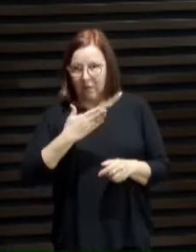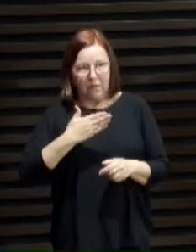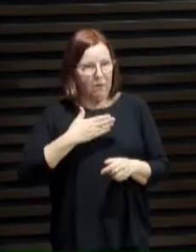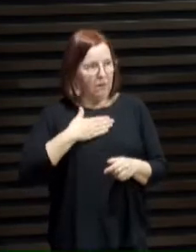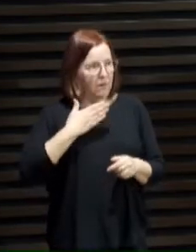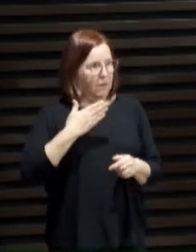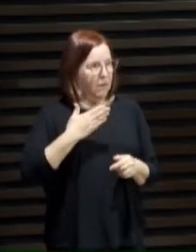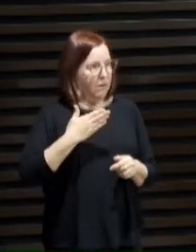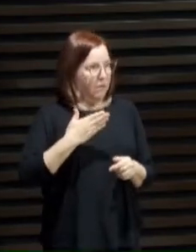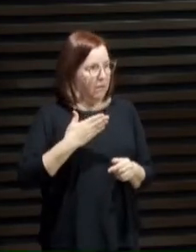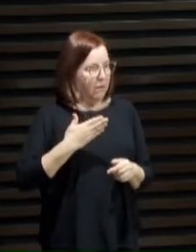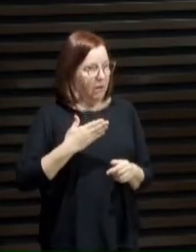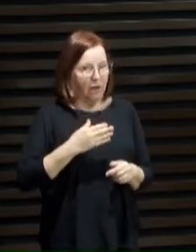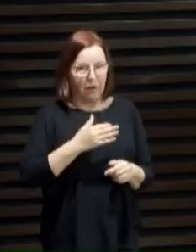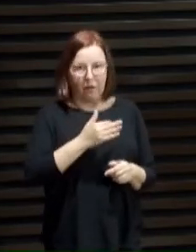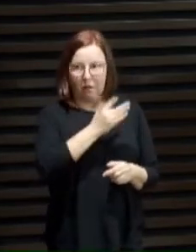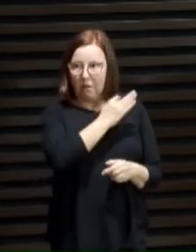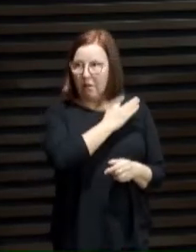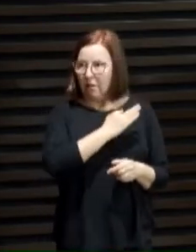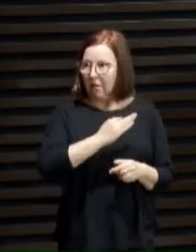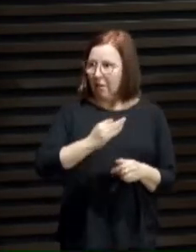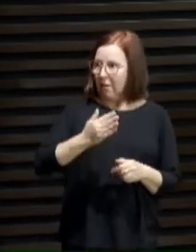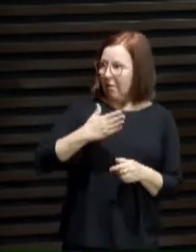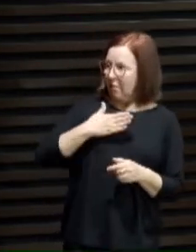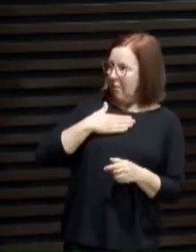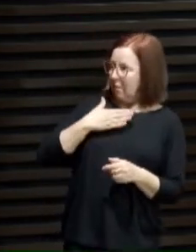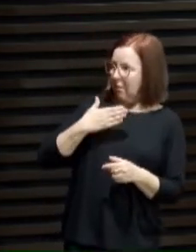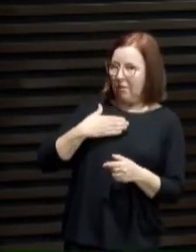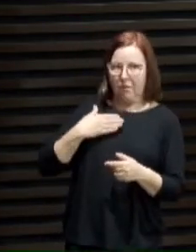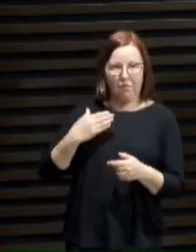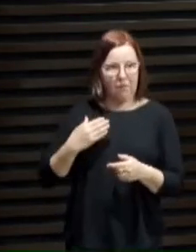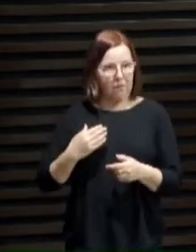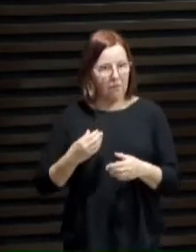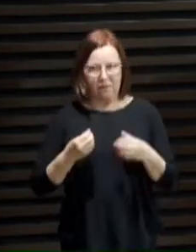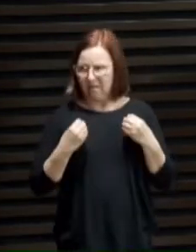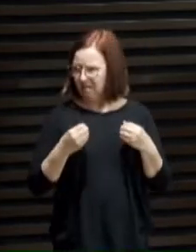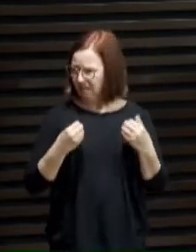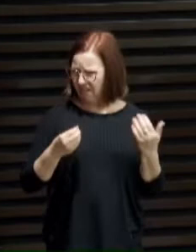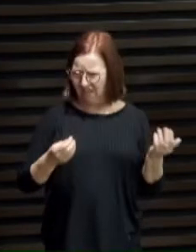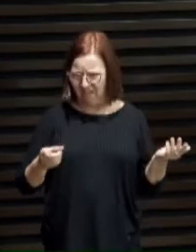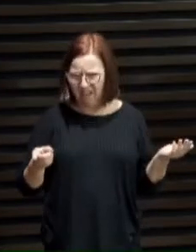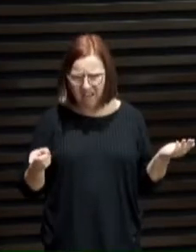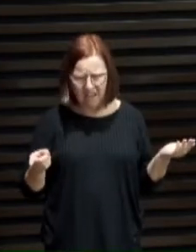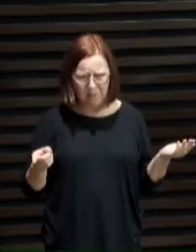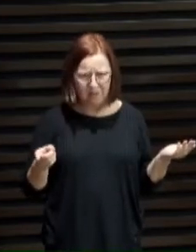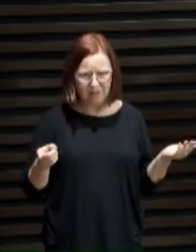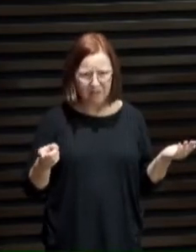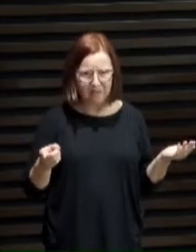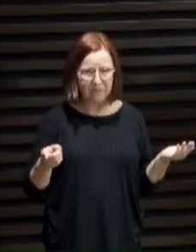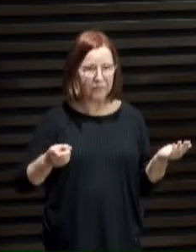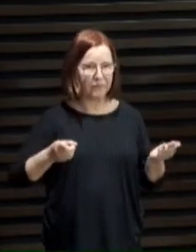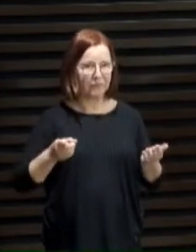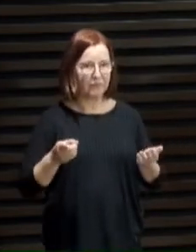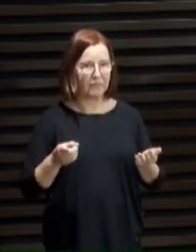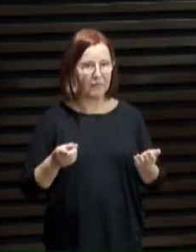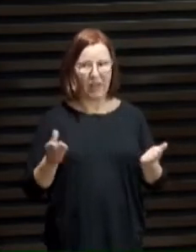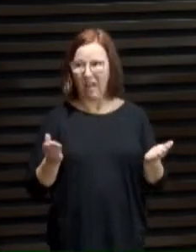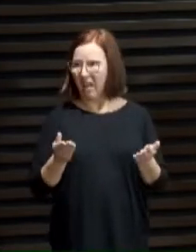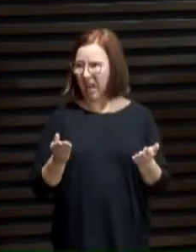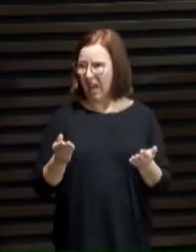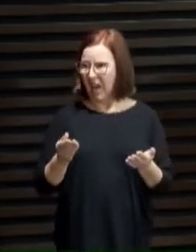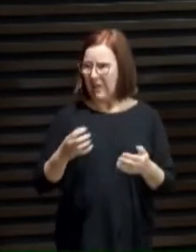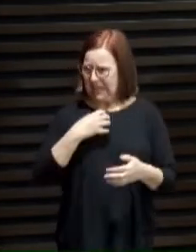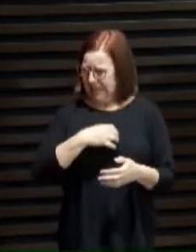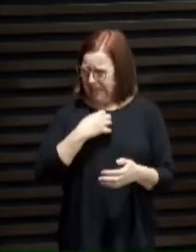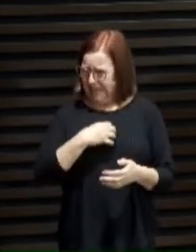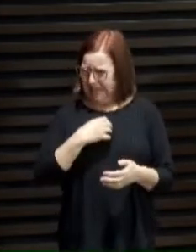Um fariseu olha e diz assim: nossa, não acredito. Agora ele vai repreender a mulher.